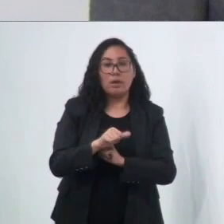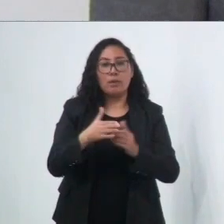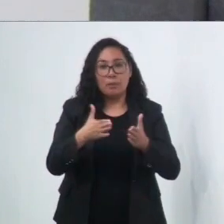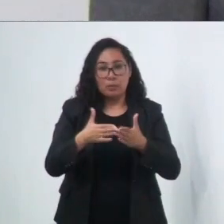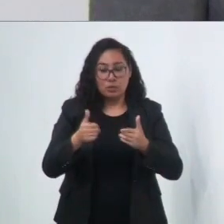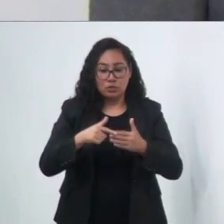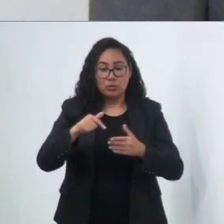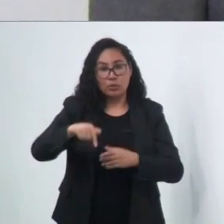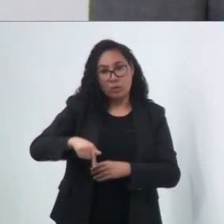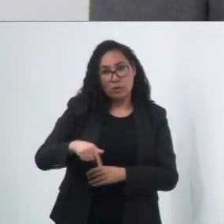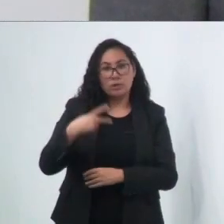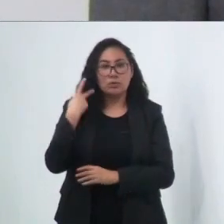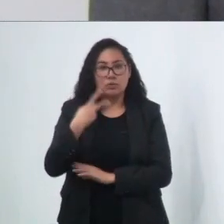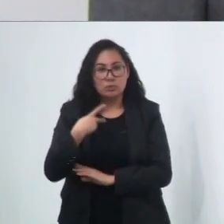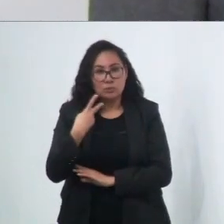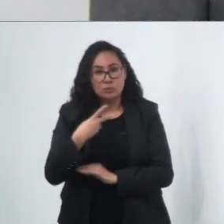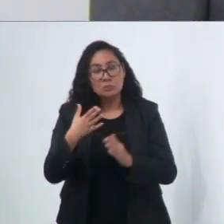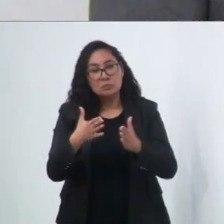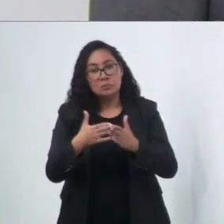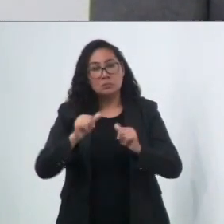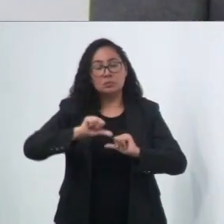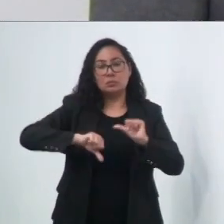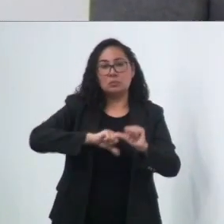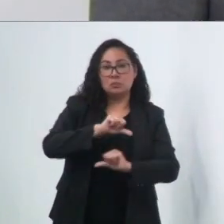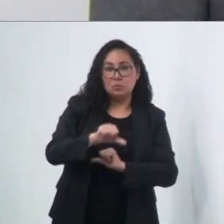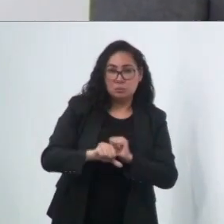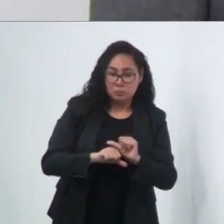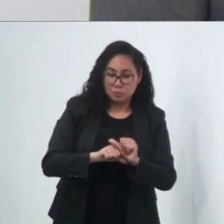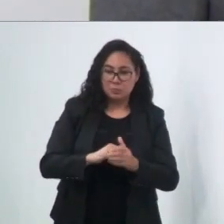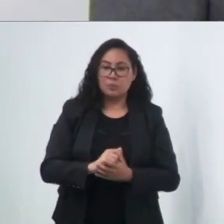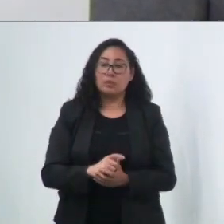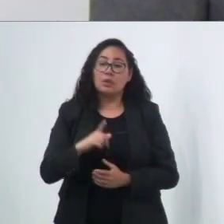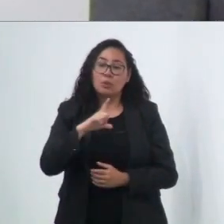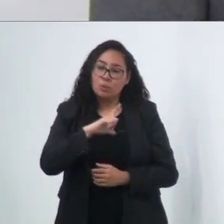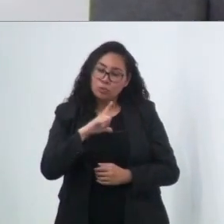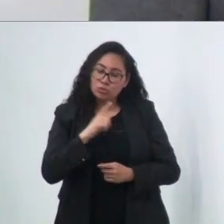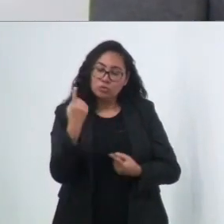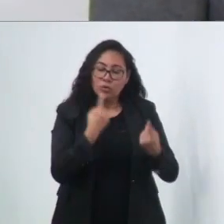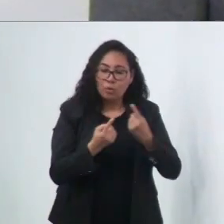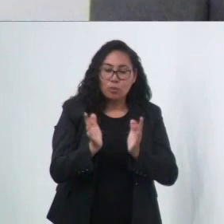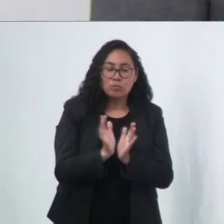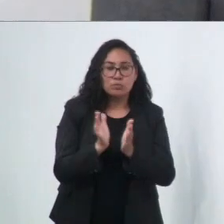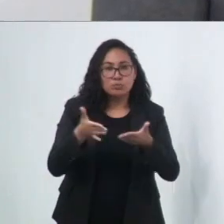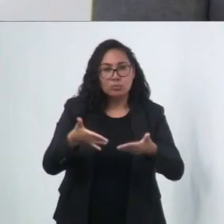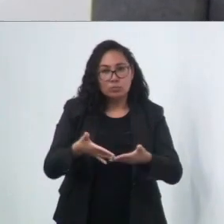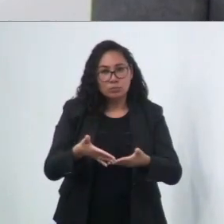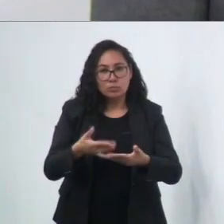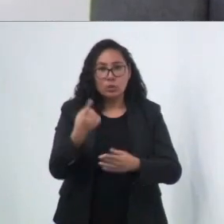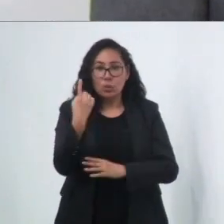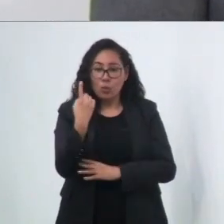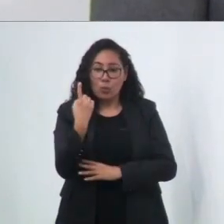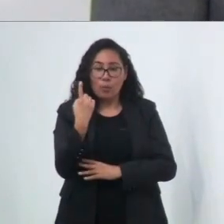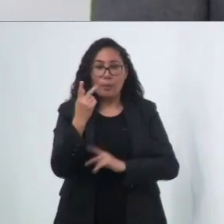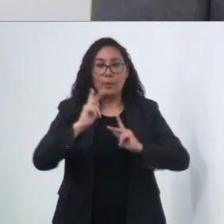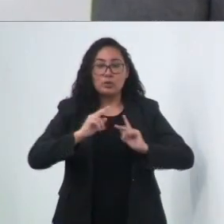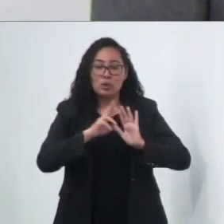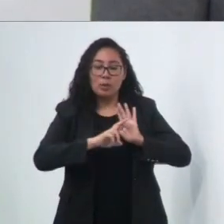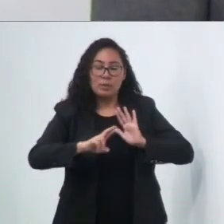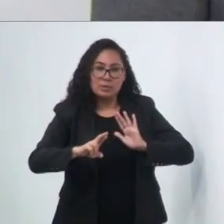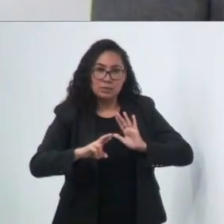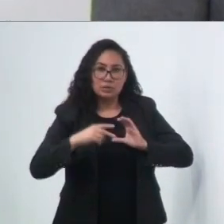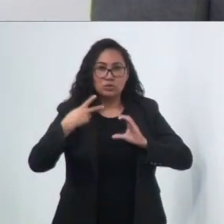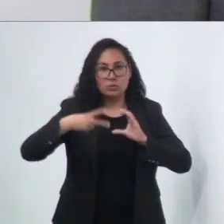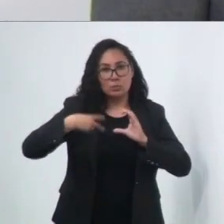que tinha entre os seus membros no Conselho Municipal, então Conselho Municipal de Transportes, um membro da Câmara. Então,